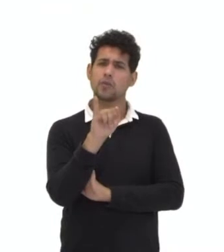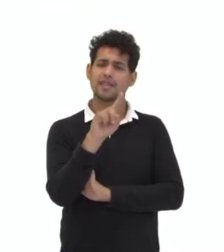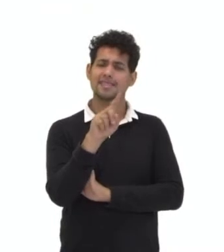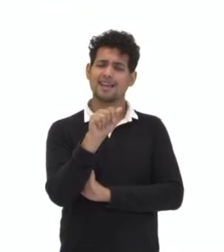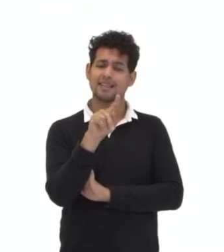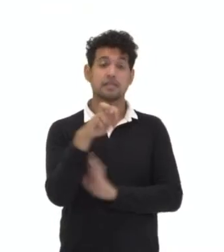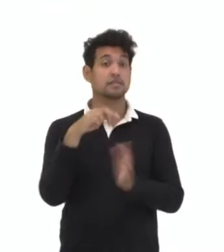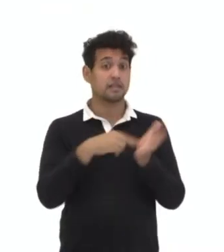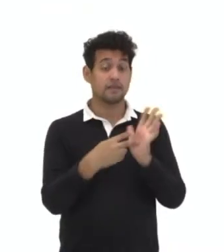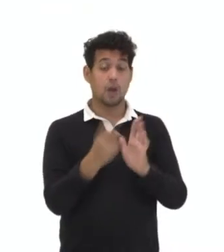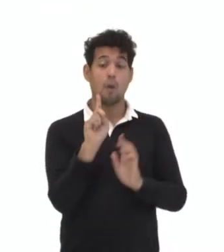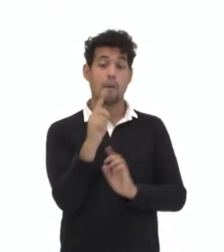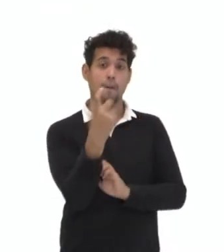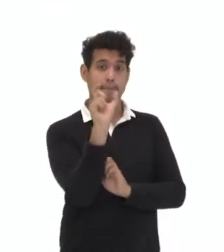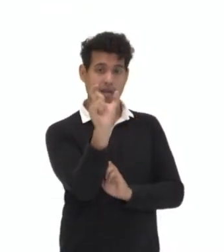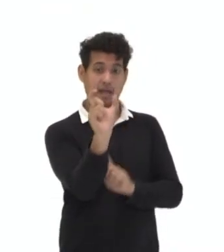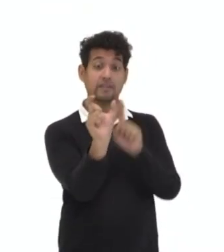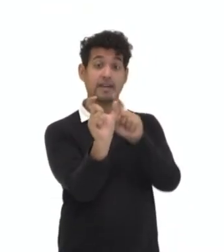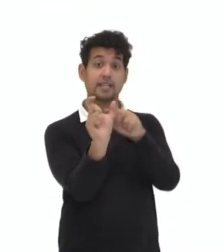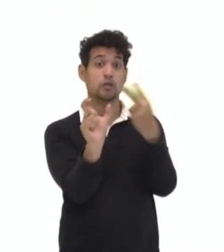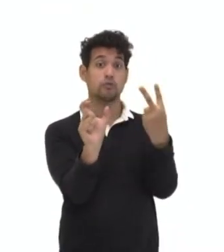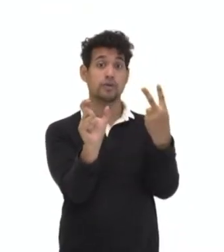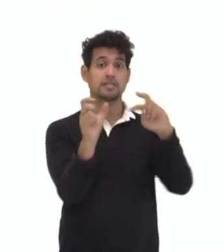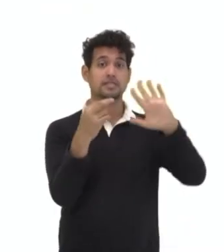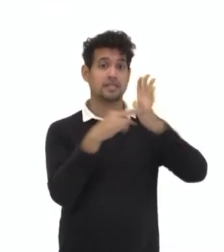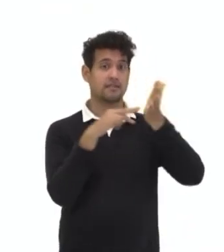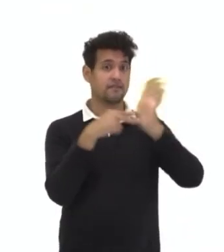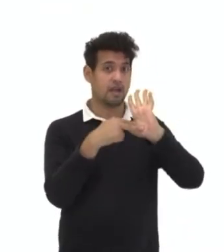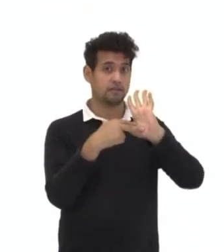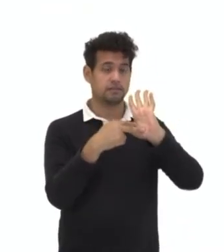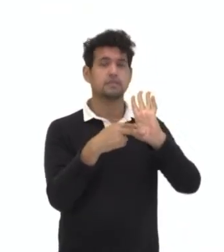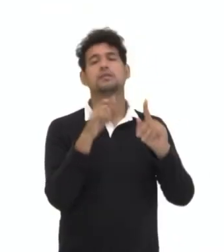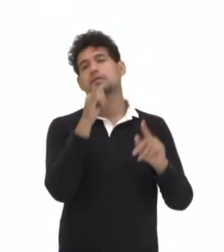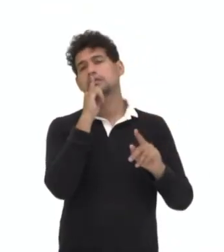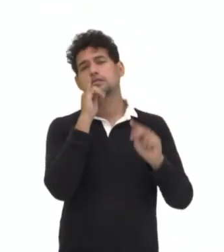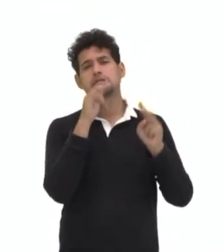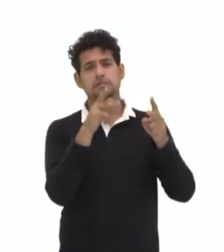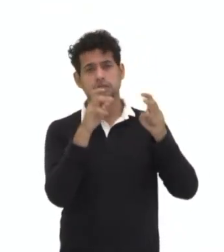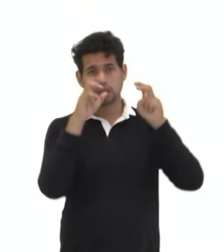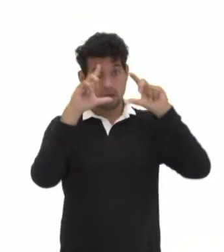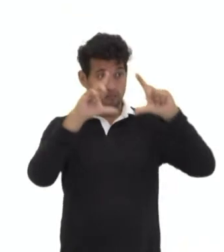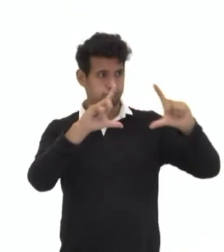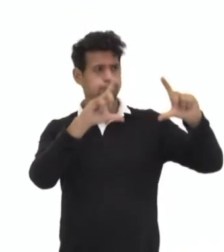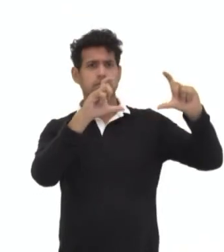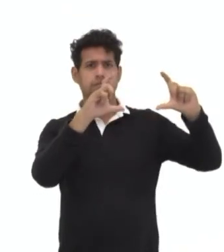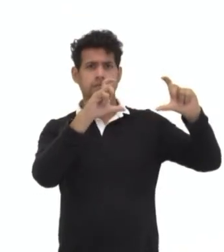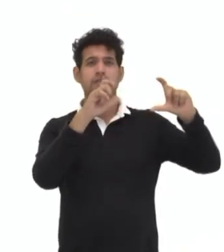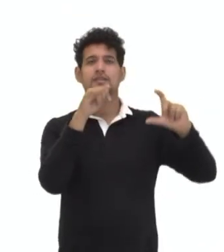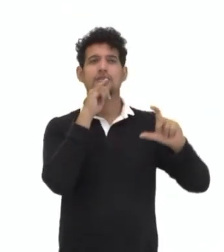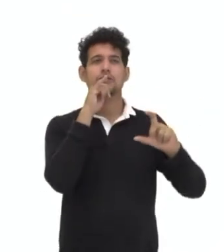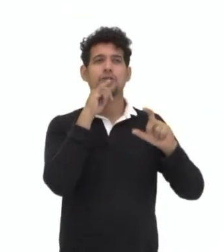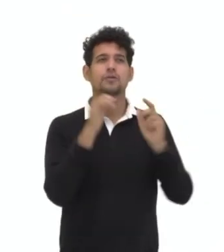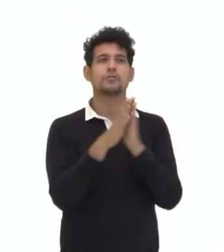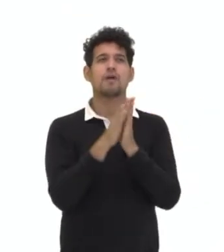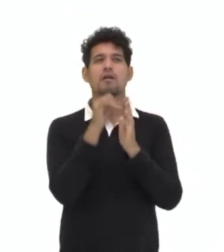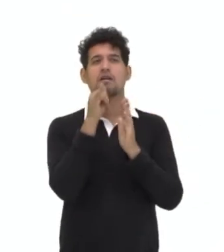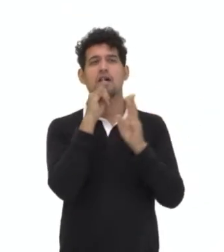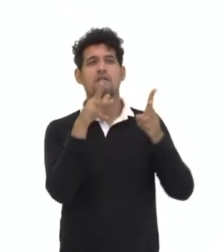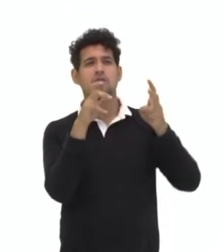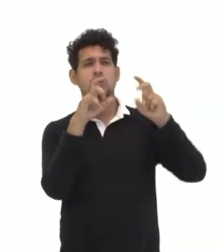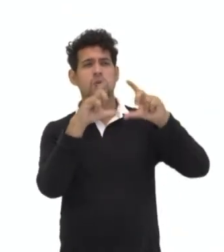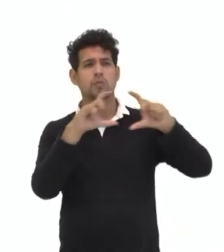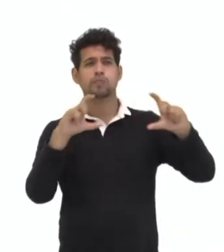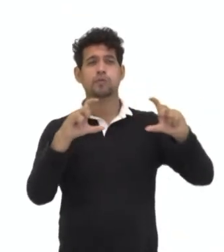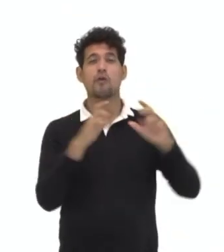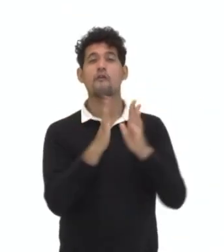uma palavra, né, usada com duplo sentido. Acompanhado com a imagem de uma foca, explique o efeito de sentido